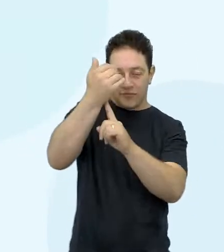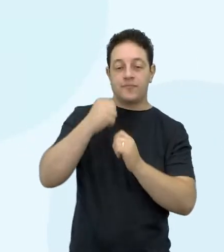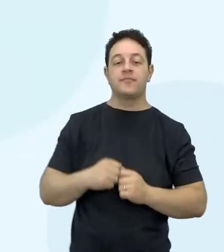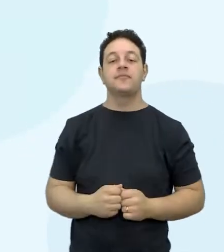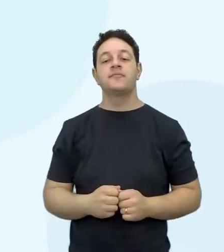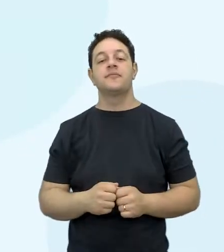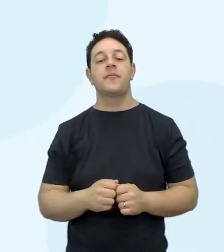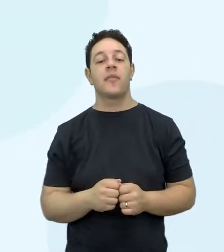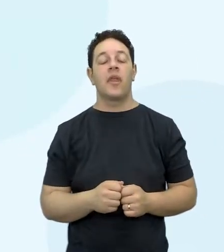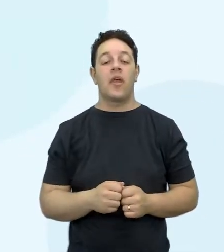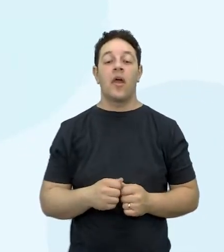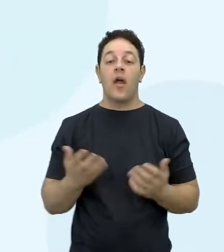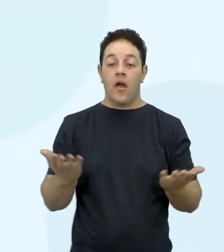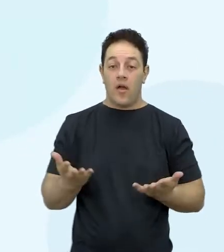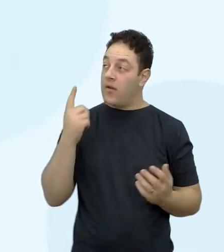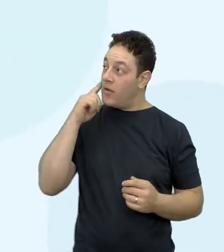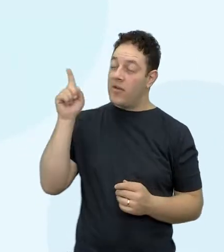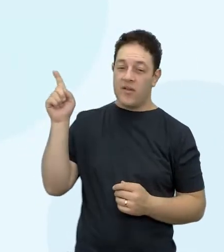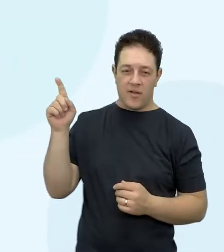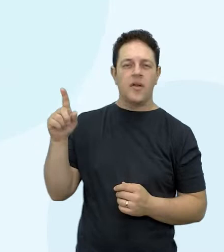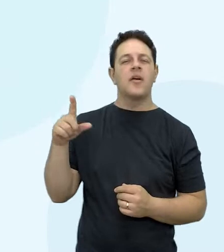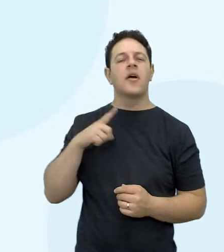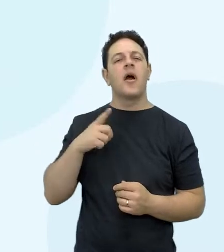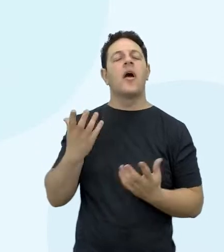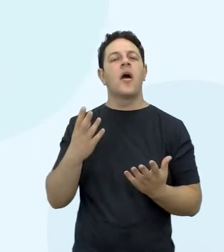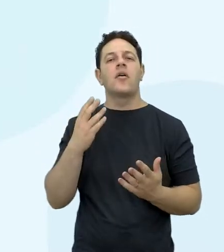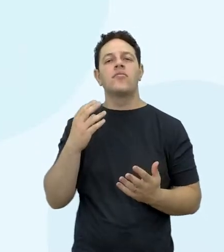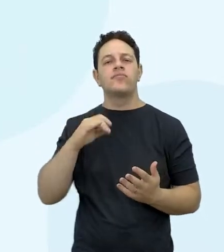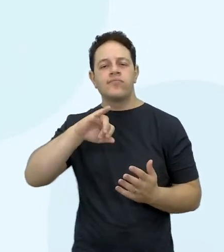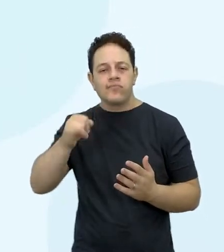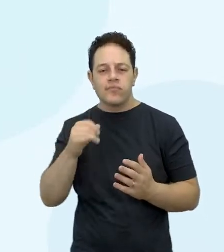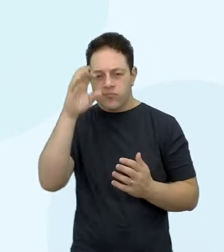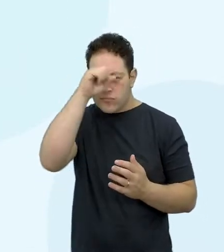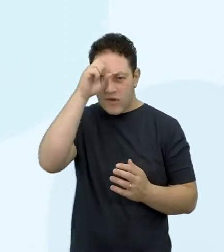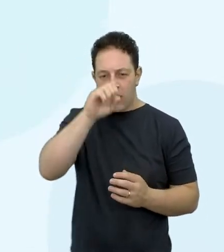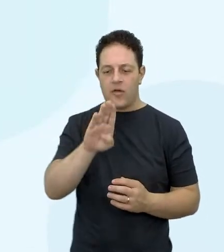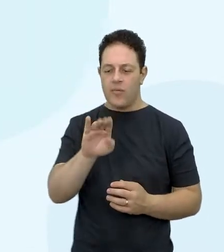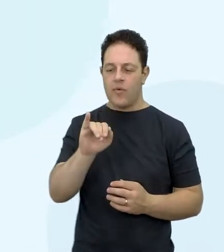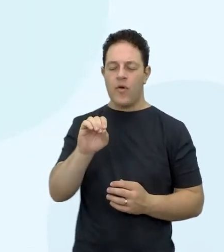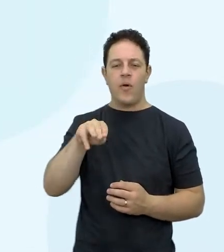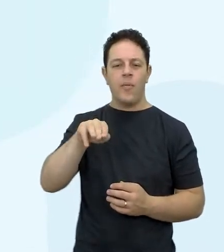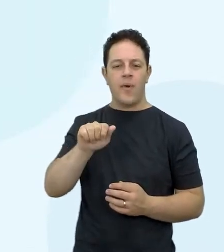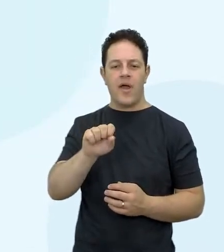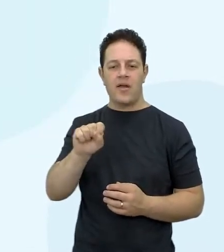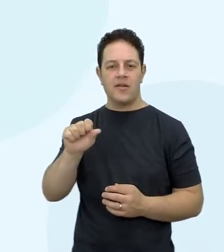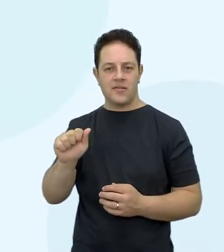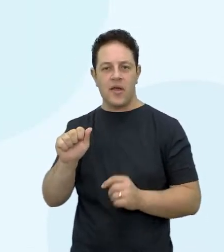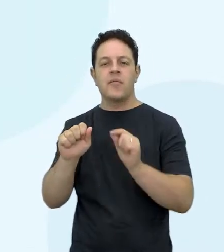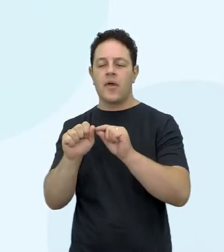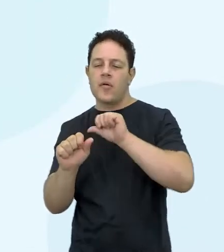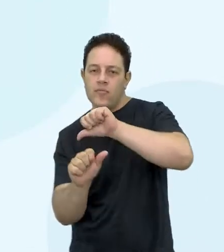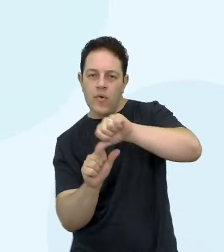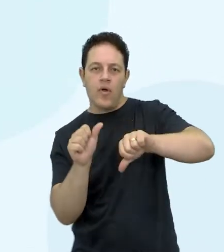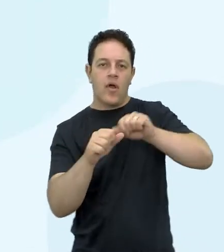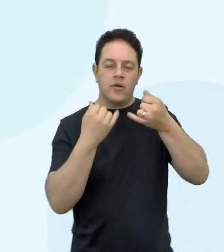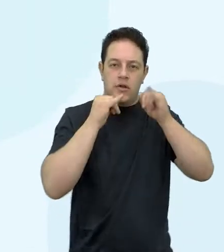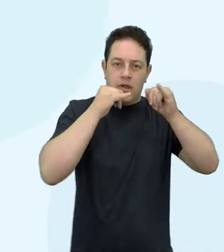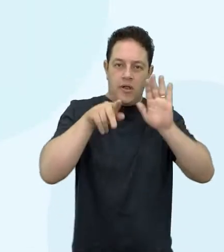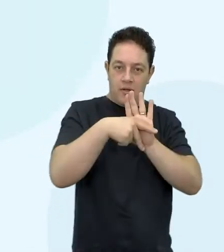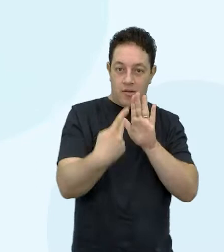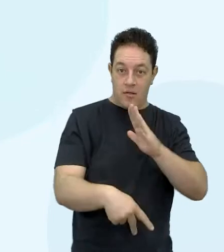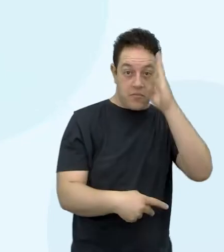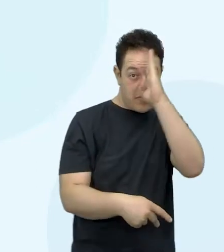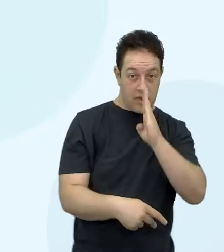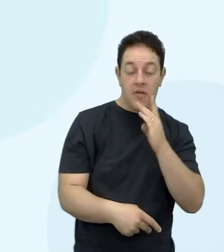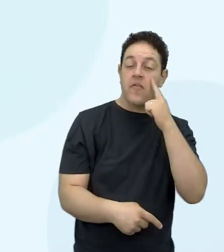gente está querendo aqui fazer um aproveitamento da biomassa para a produção de eletricidade aqui no Brasil. A gente quer